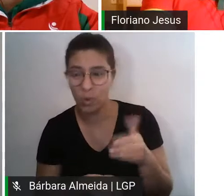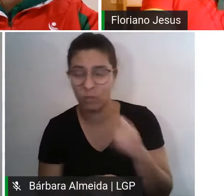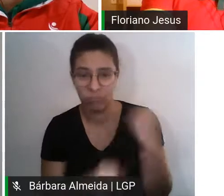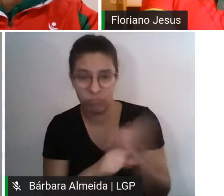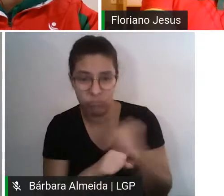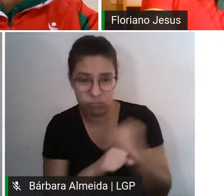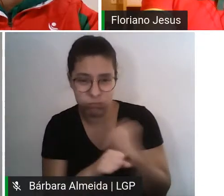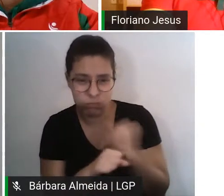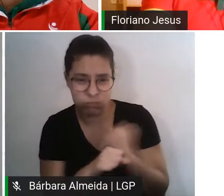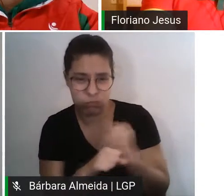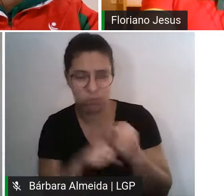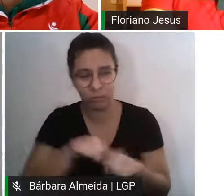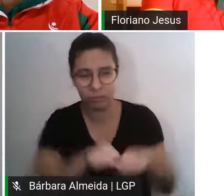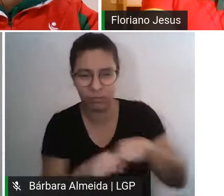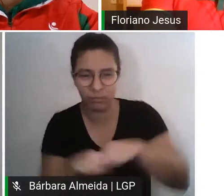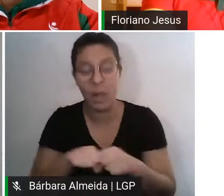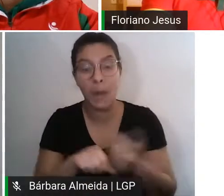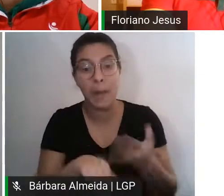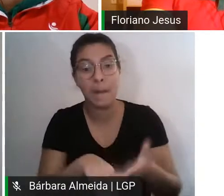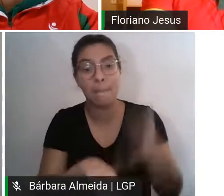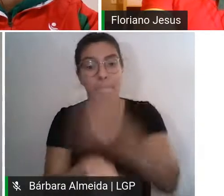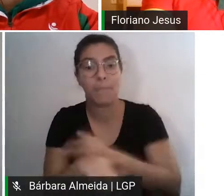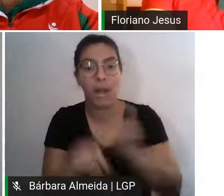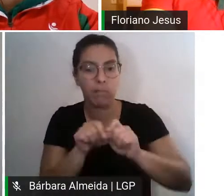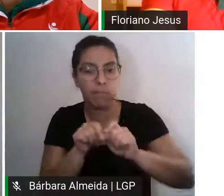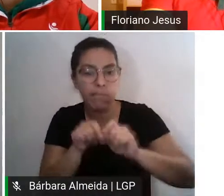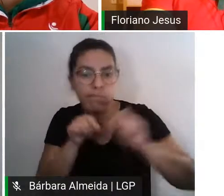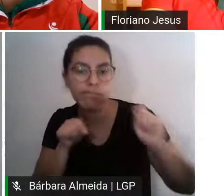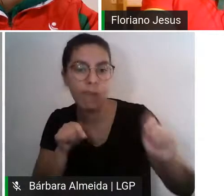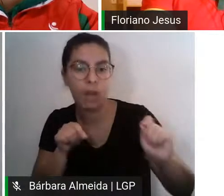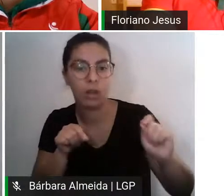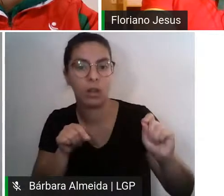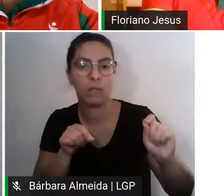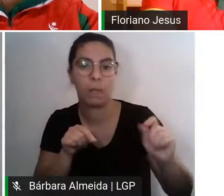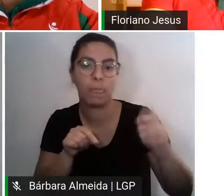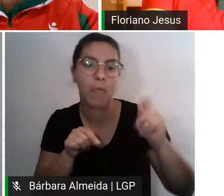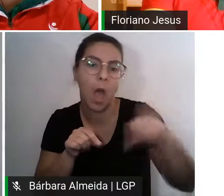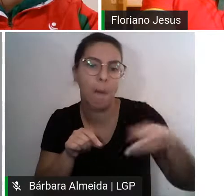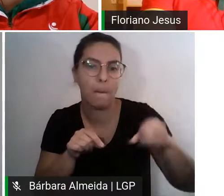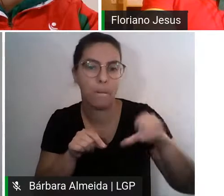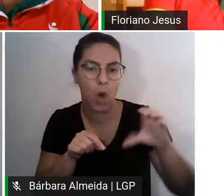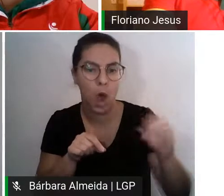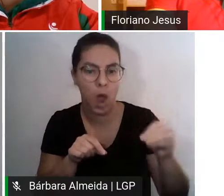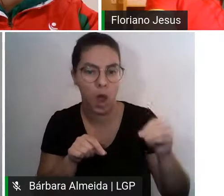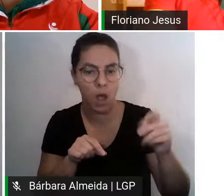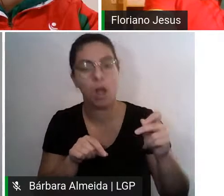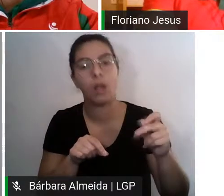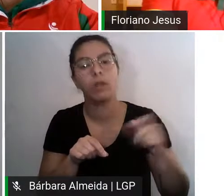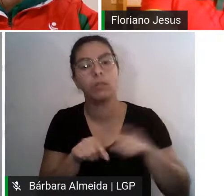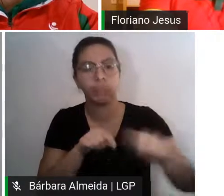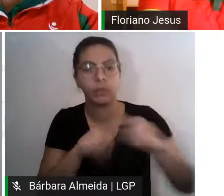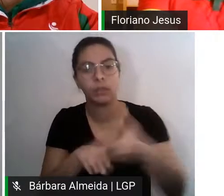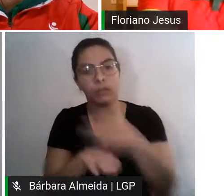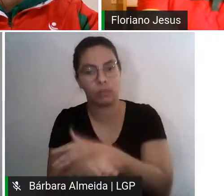a canoagem tem uma pré-época muito extensa para o Mundial ou para o Europeu. São sempre entre